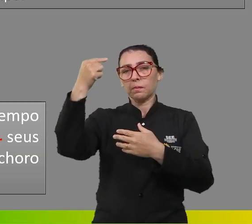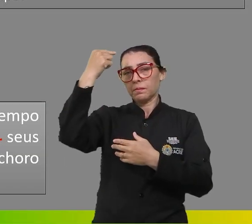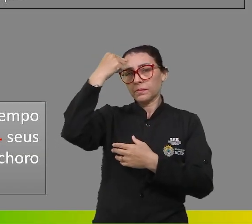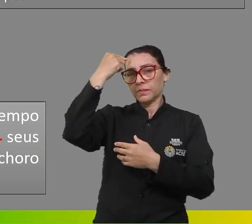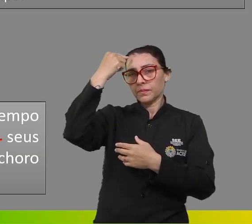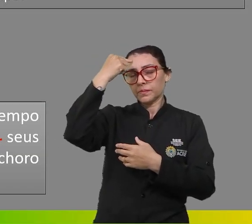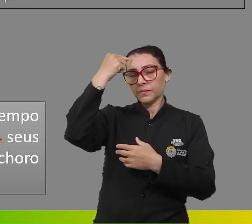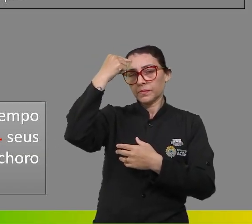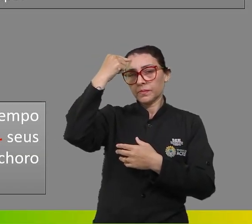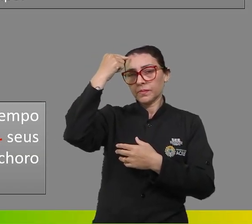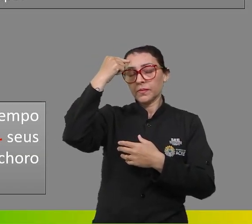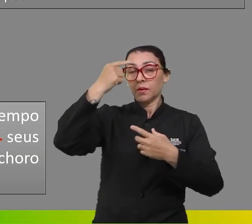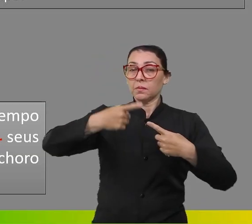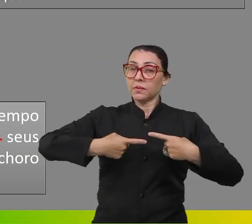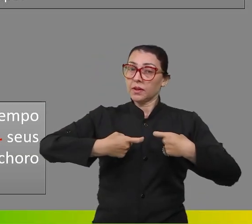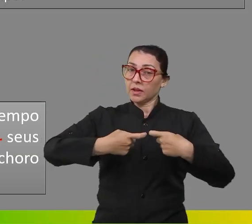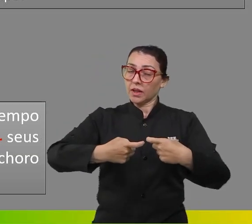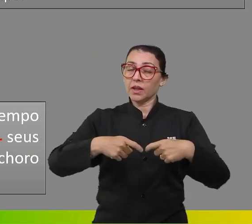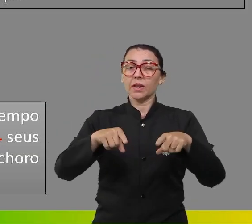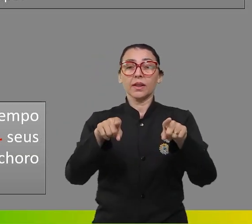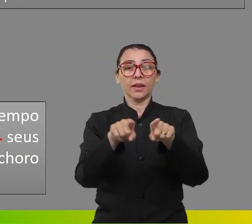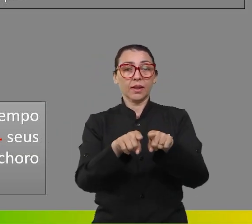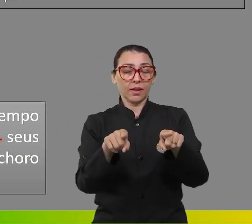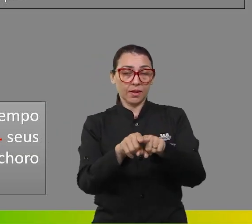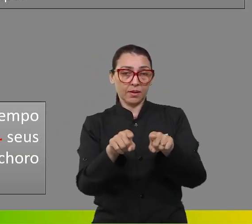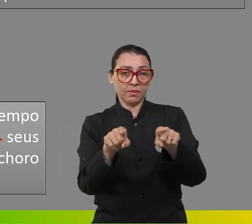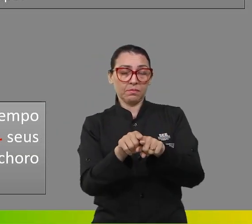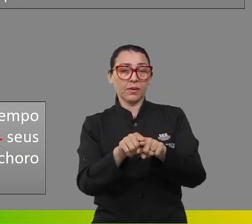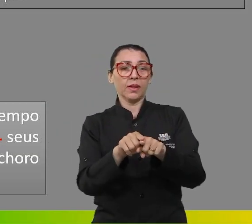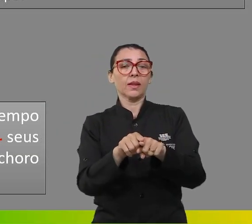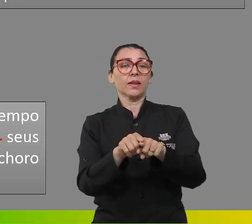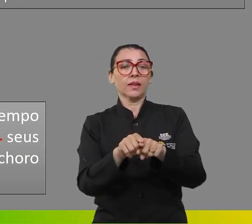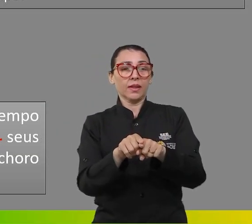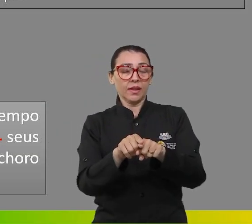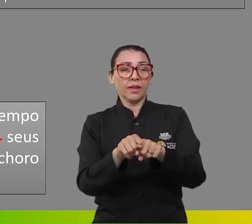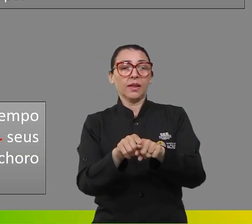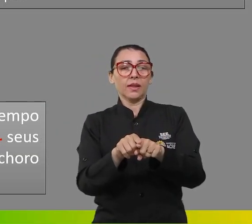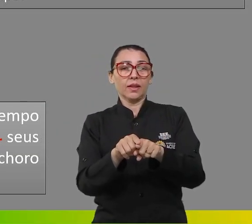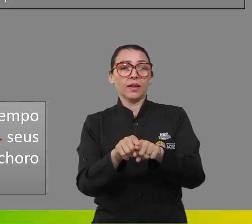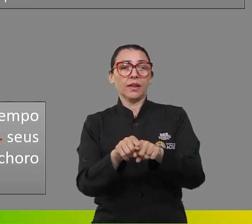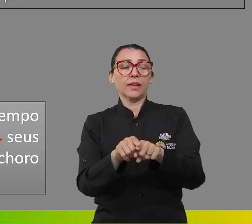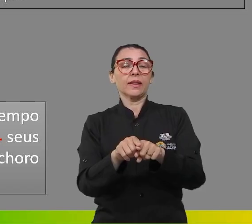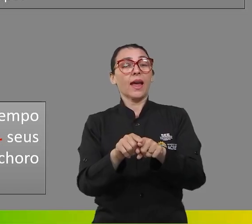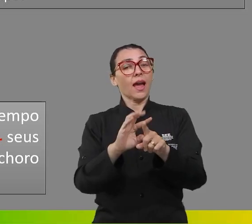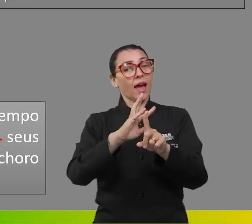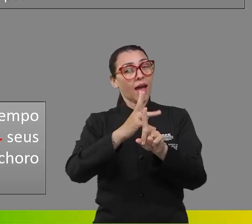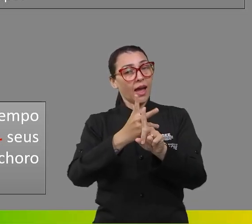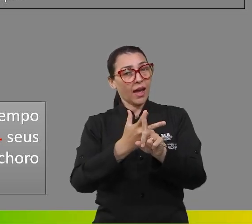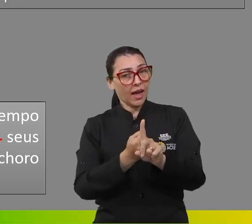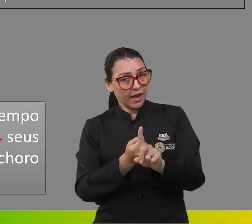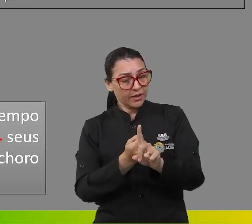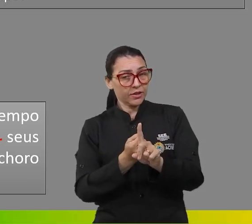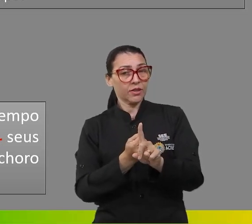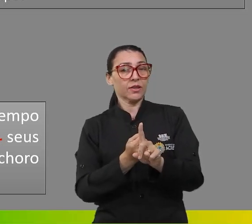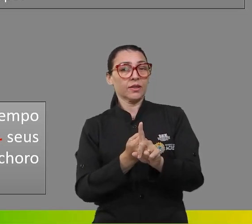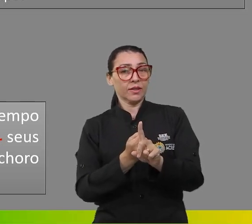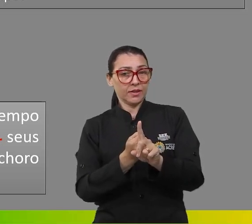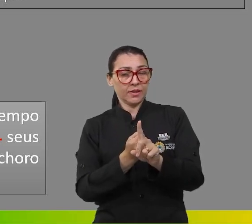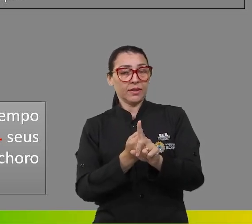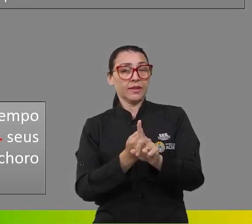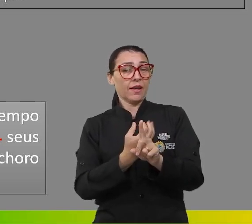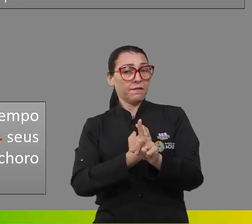reflexão sobre as guerras e trazendo também a questão da efemeridade, tanto da arte quanto a efemeridade